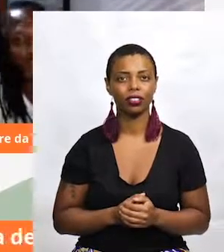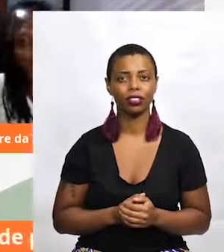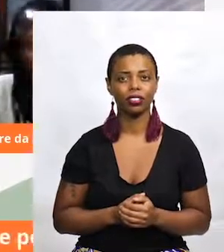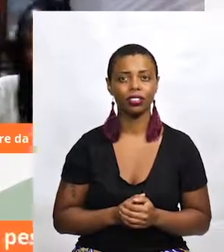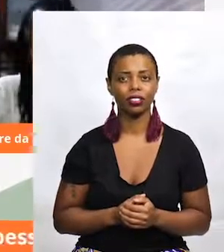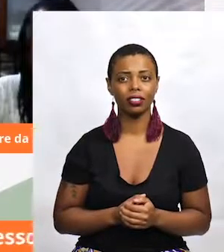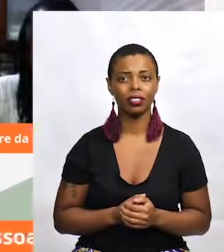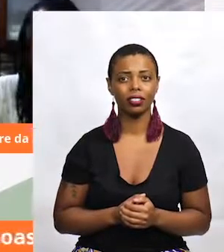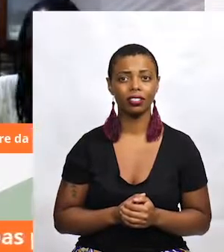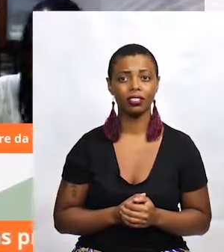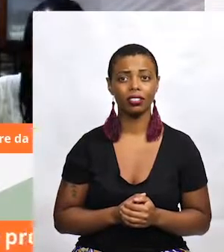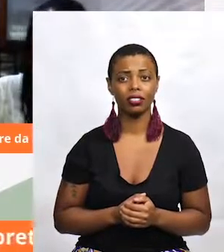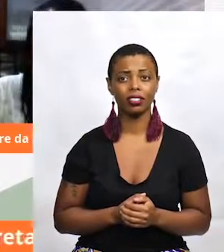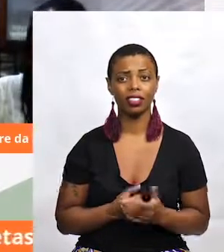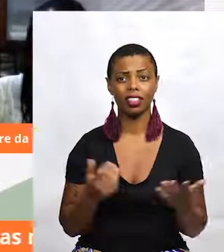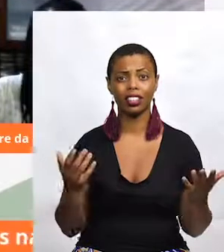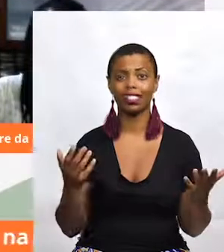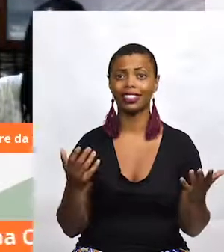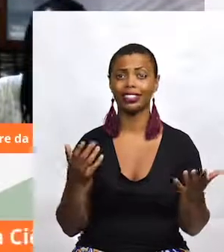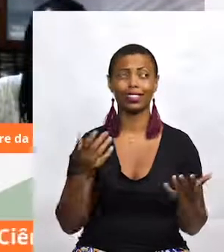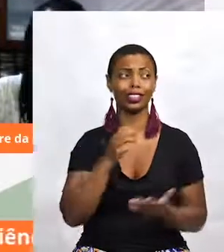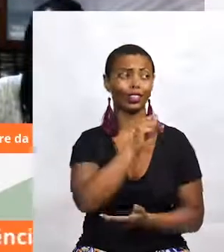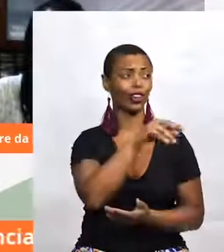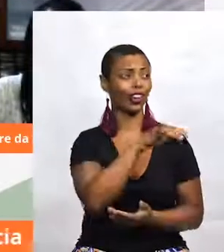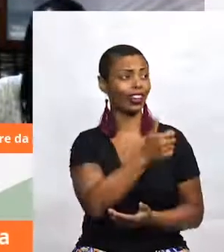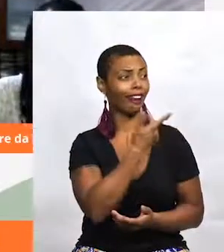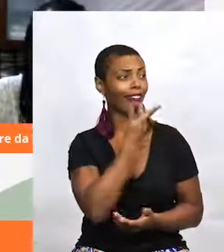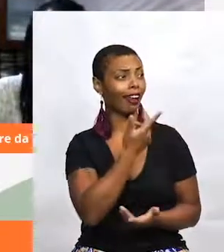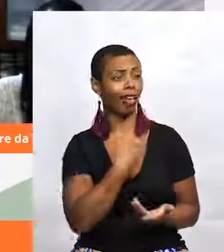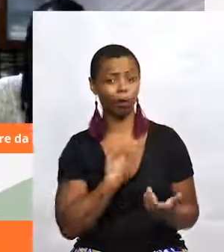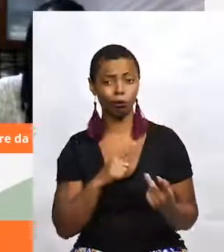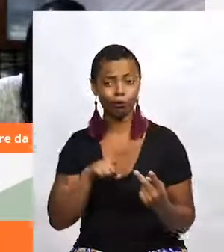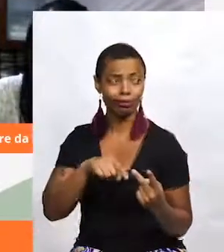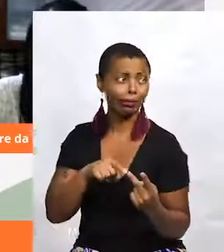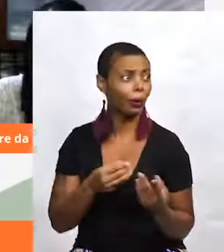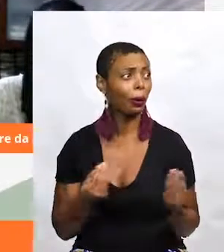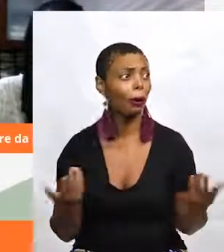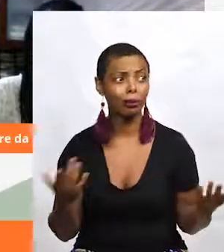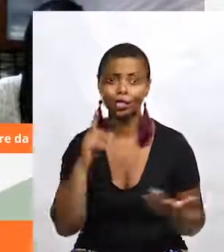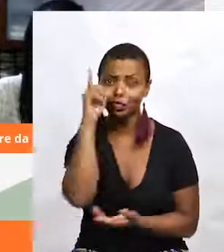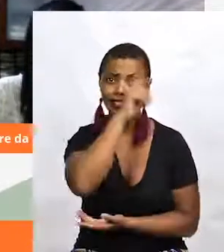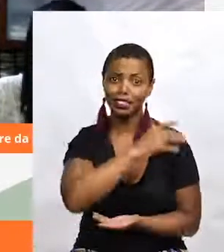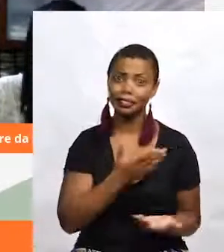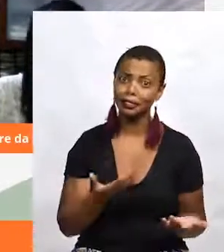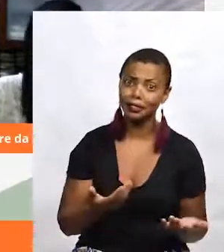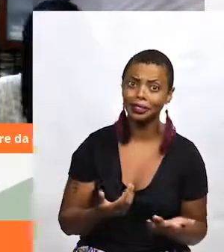isso. Difícil falar depois de você, né, Sônia? Puxa vida. Sorry.